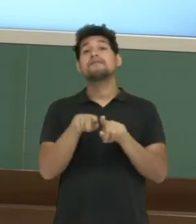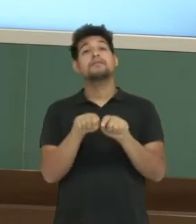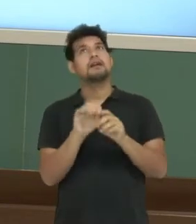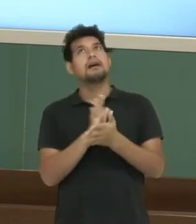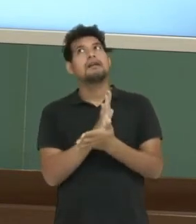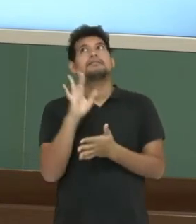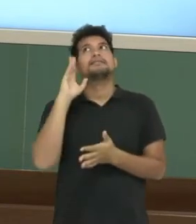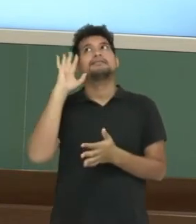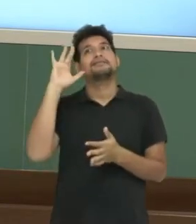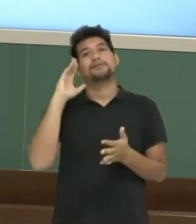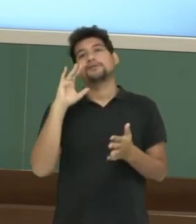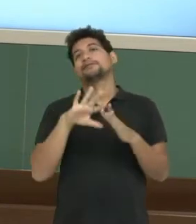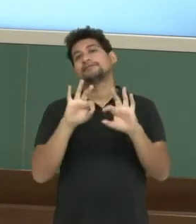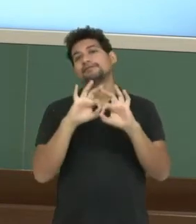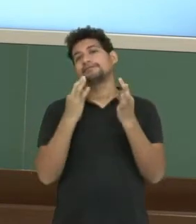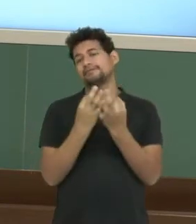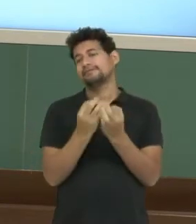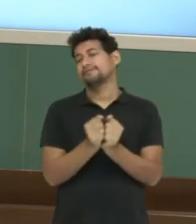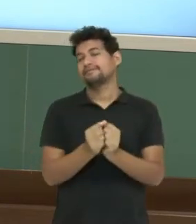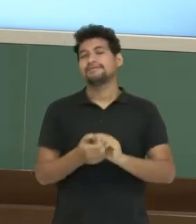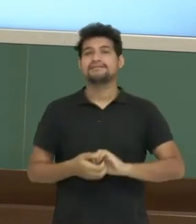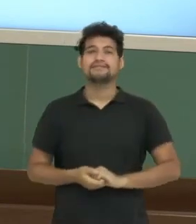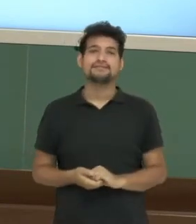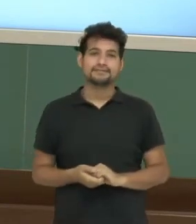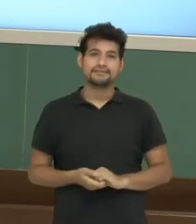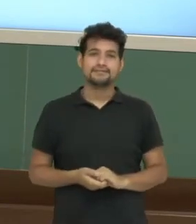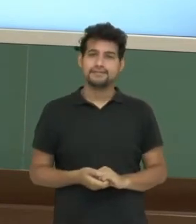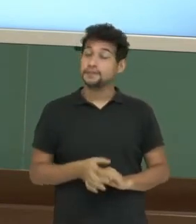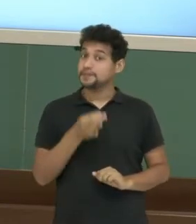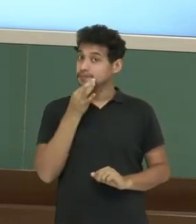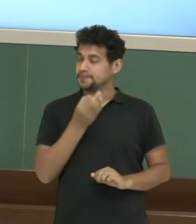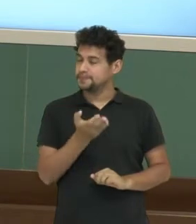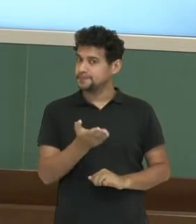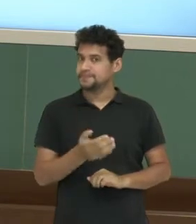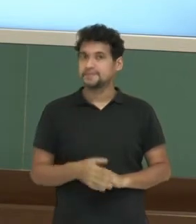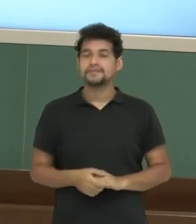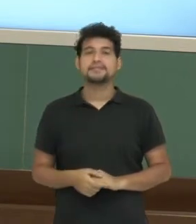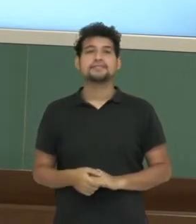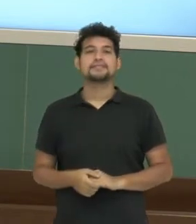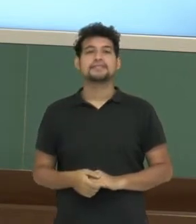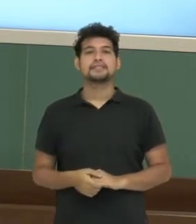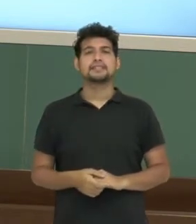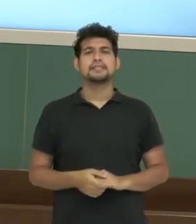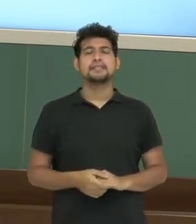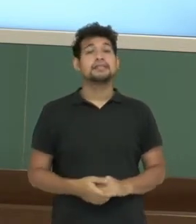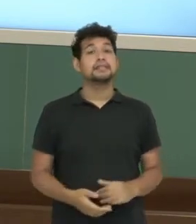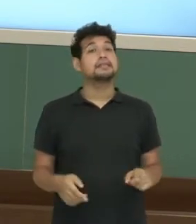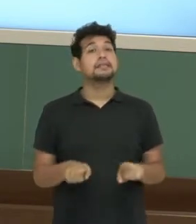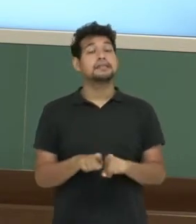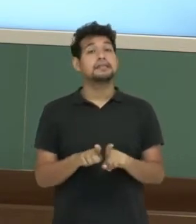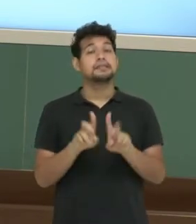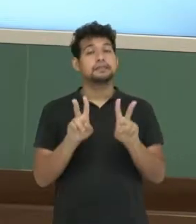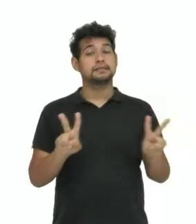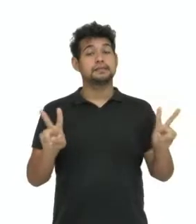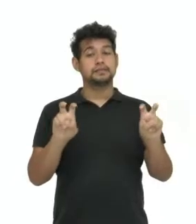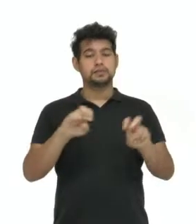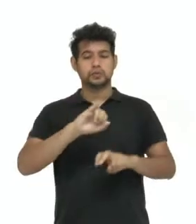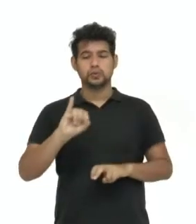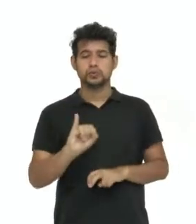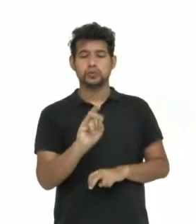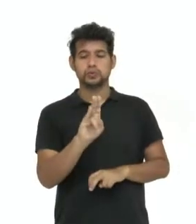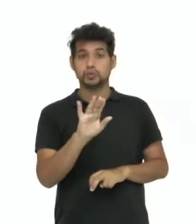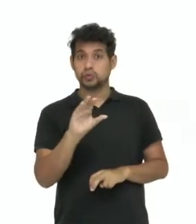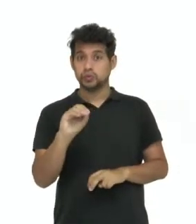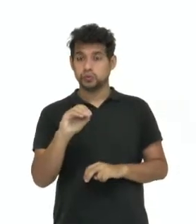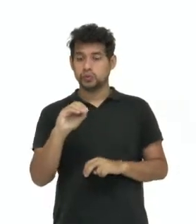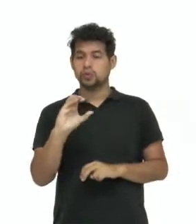um sonho da família. Legal, né? Ó, fica a dica aí, ó. O regime de juro composto é o mais